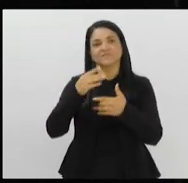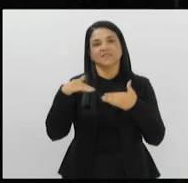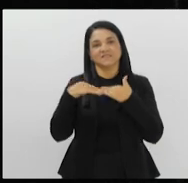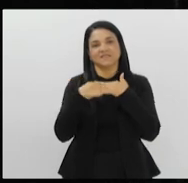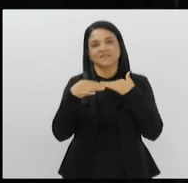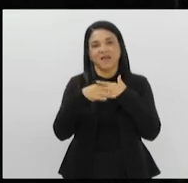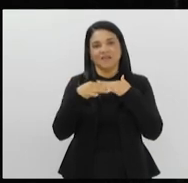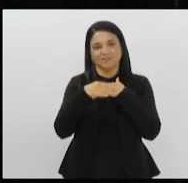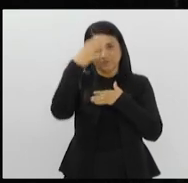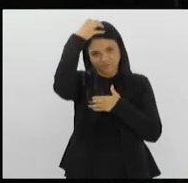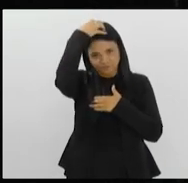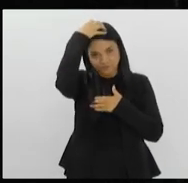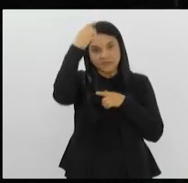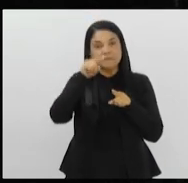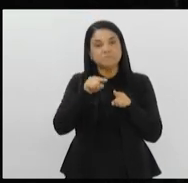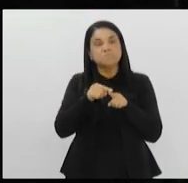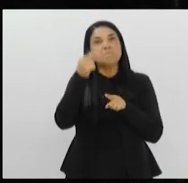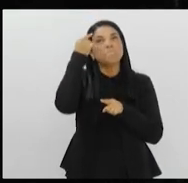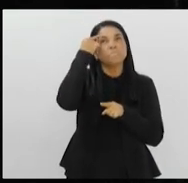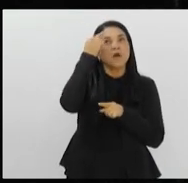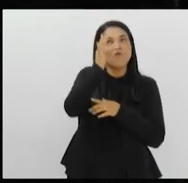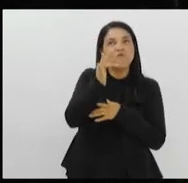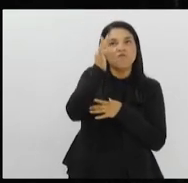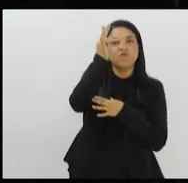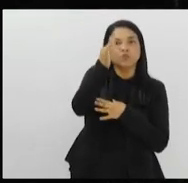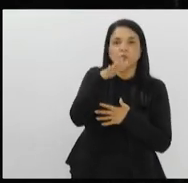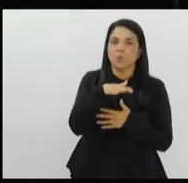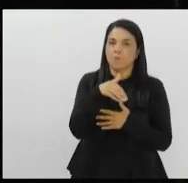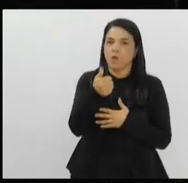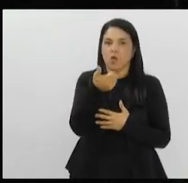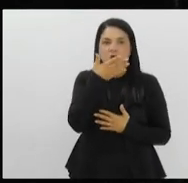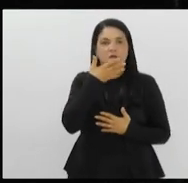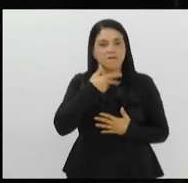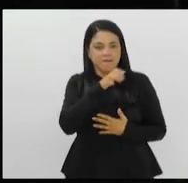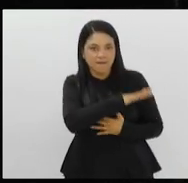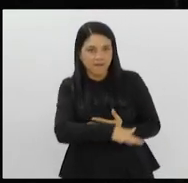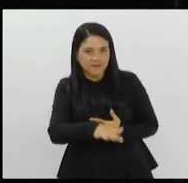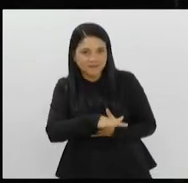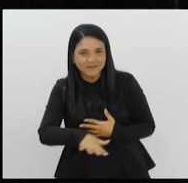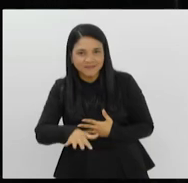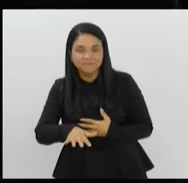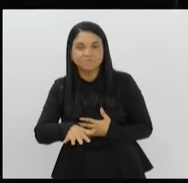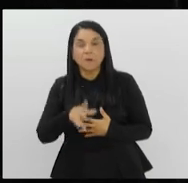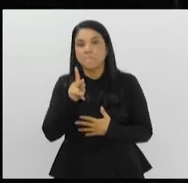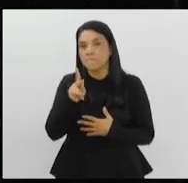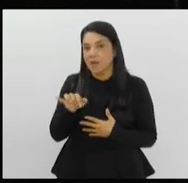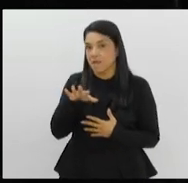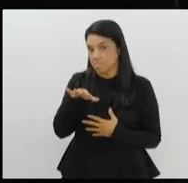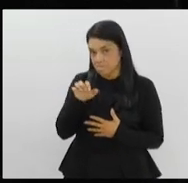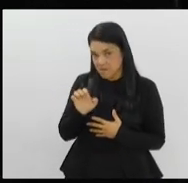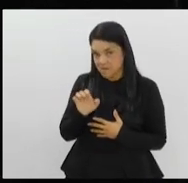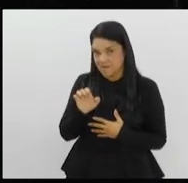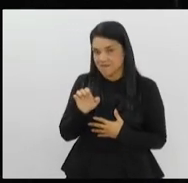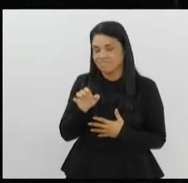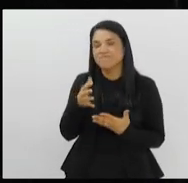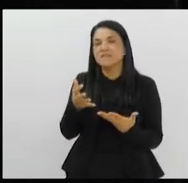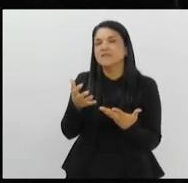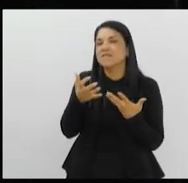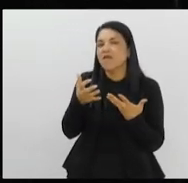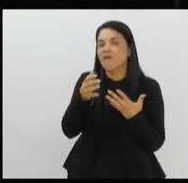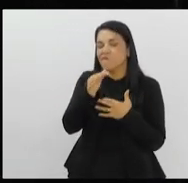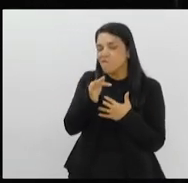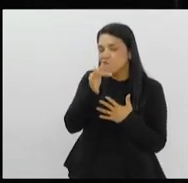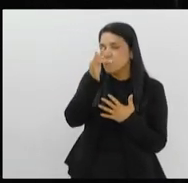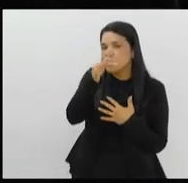cidade, pensando no futuro das nossas crianças. Porque todo pai, toda mãe, ele quer um